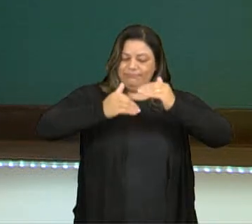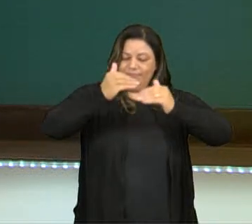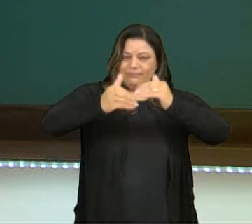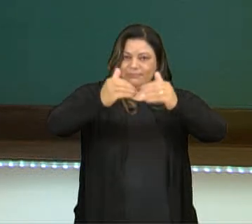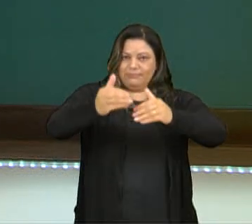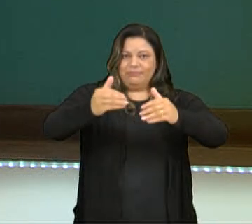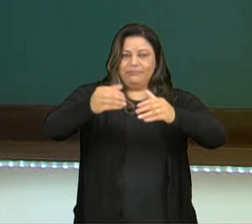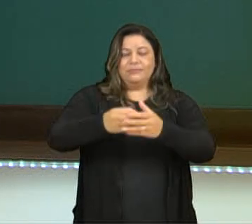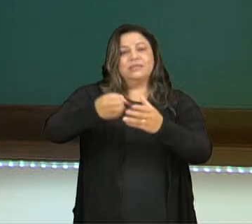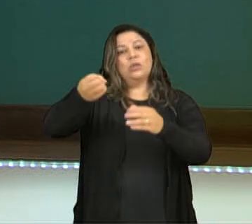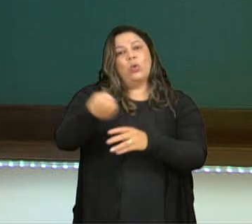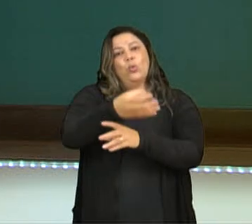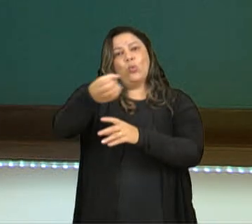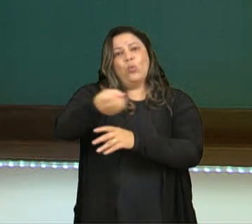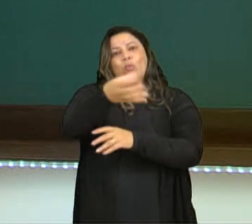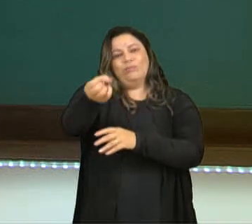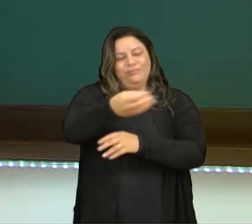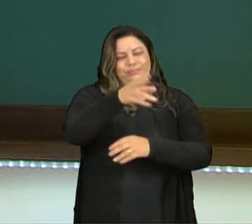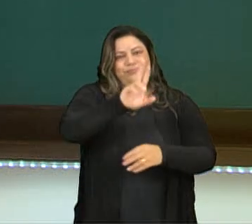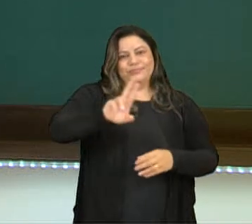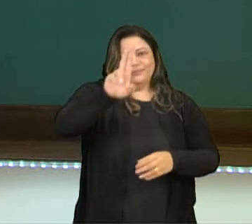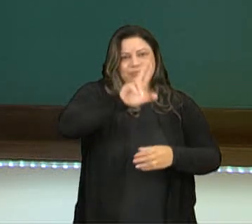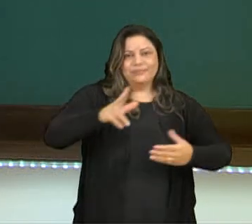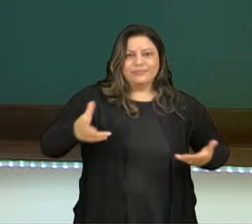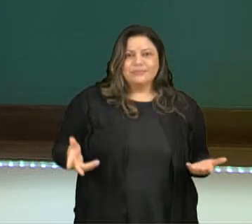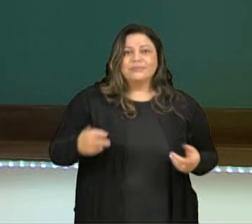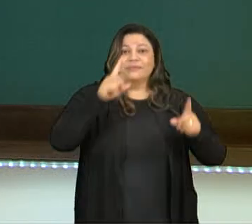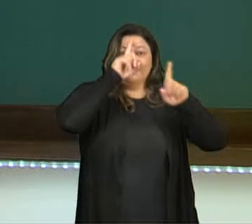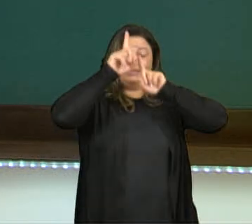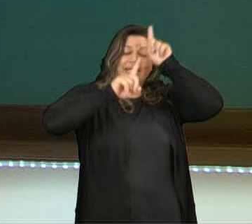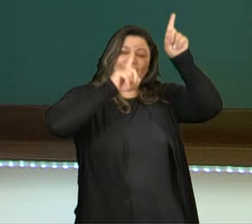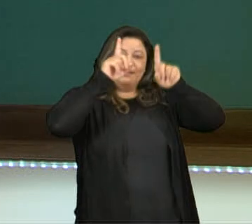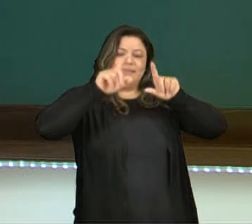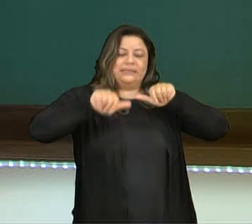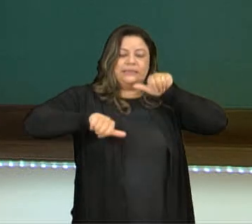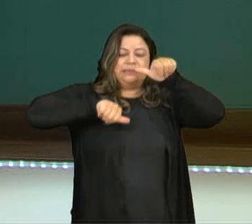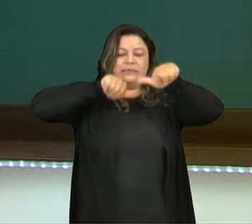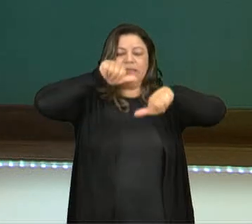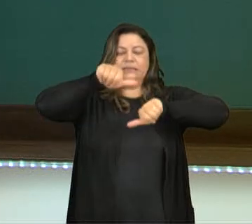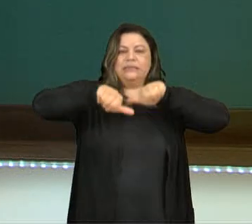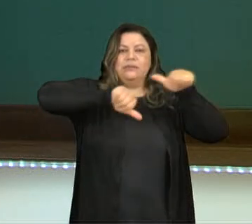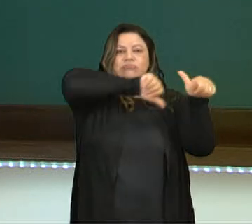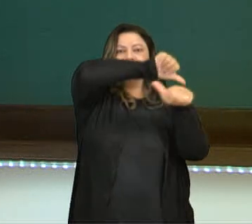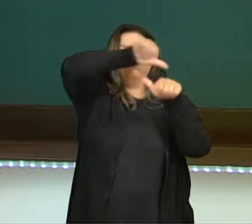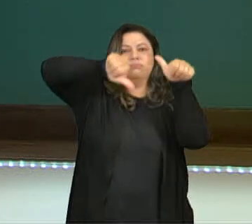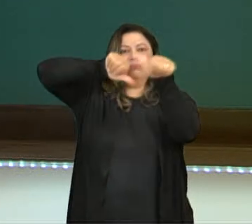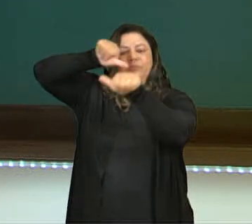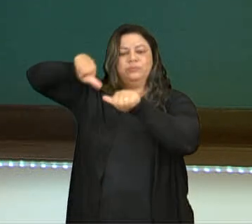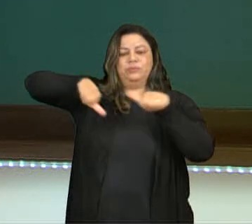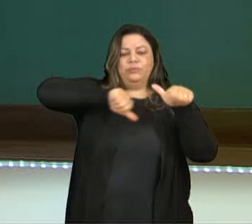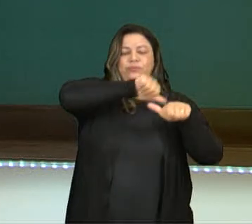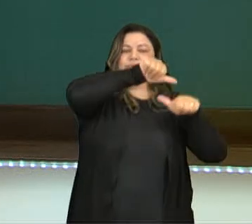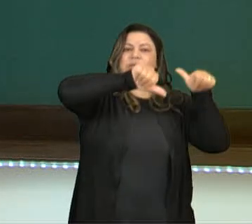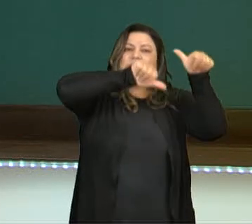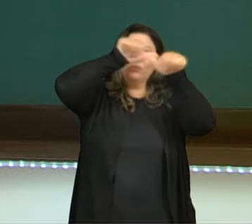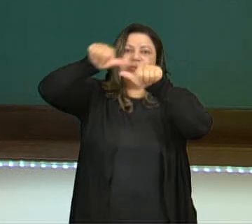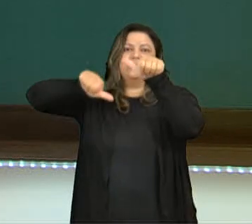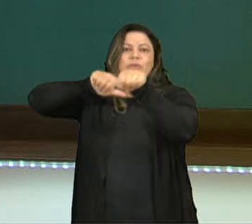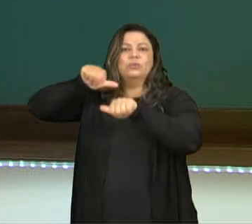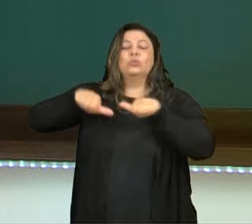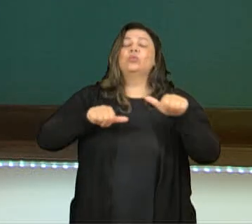novos recursos a serem utilizados. Então, nessa ideia de ciclo, né? Eu uso, mas ele é reposto. E aí eu